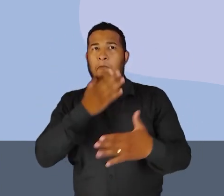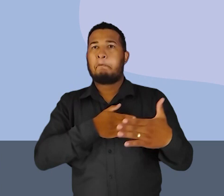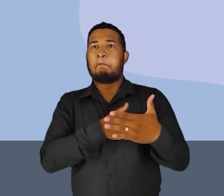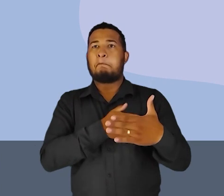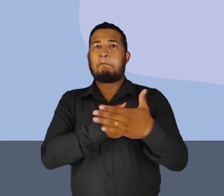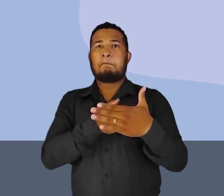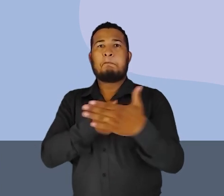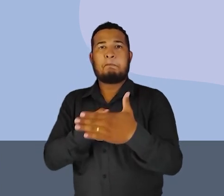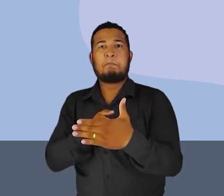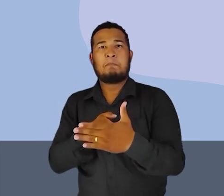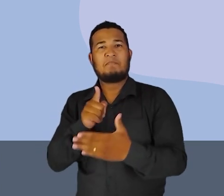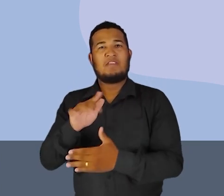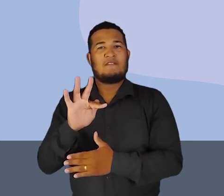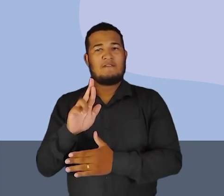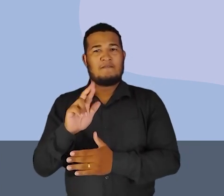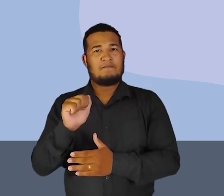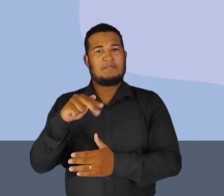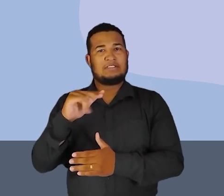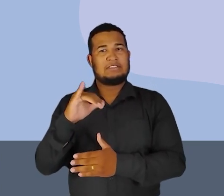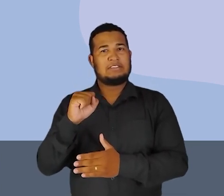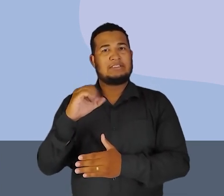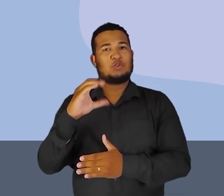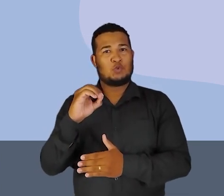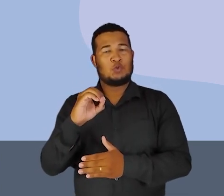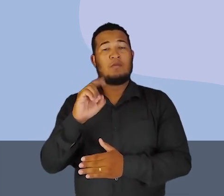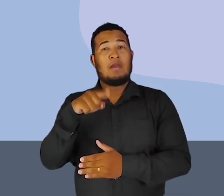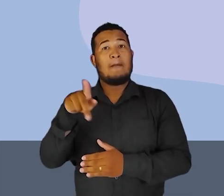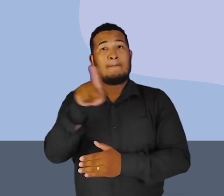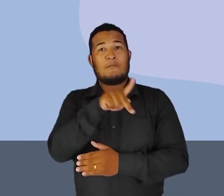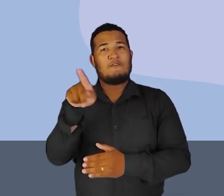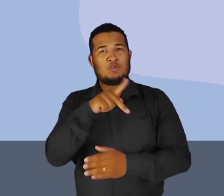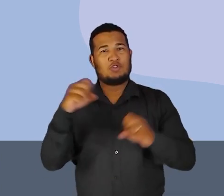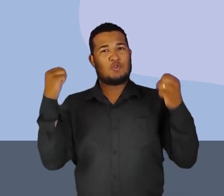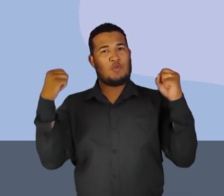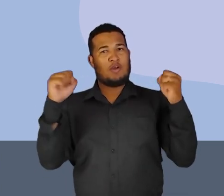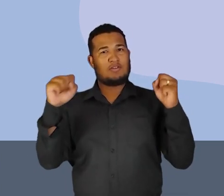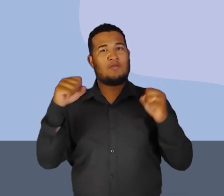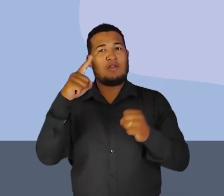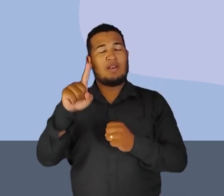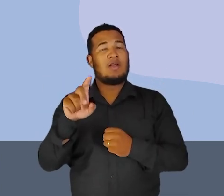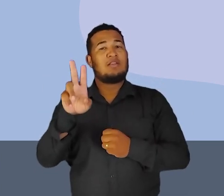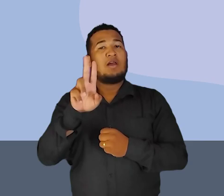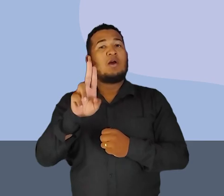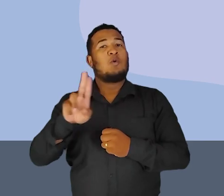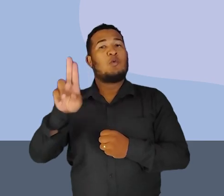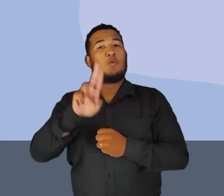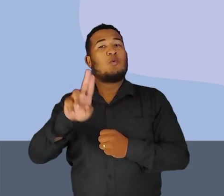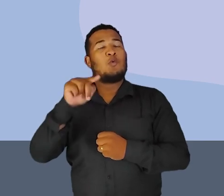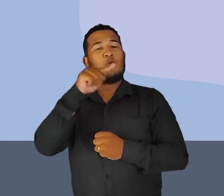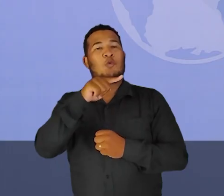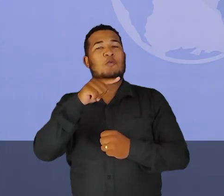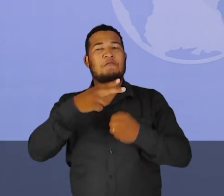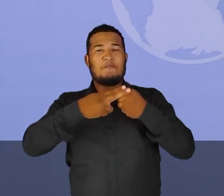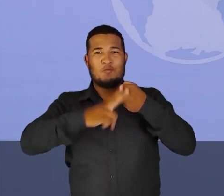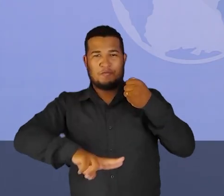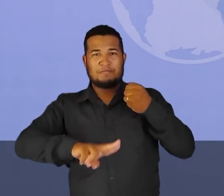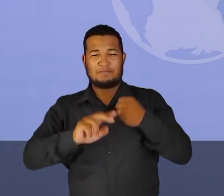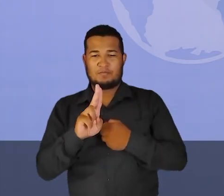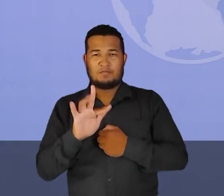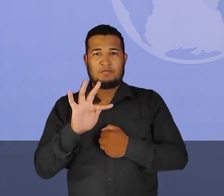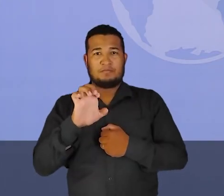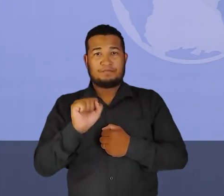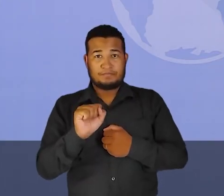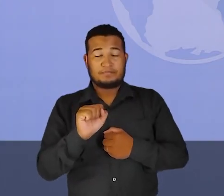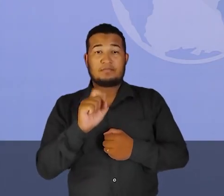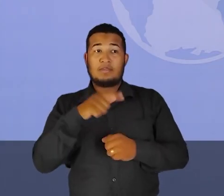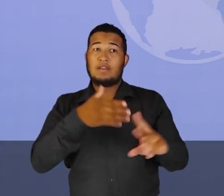diz Francisco Eduardo Caparrós, professor do curso de Educação Física na Universidade Federal do Espírito Santo. Esse professor é uma